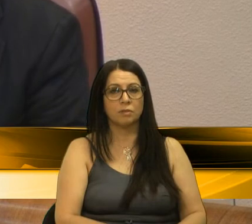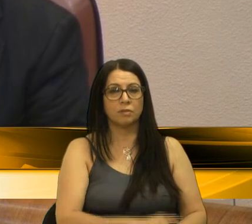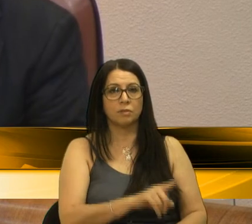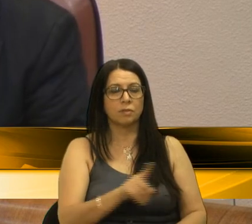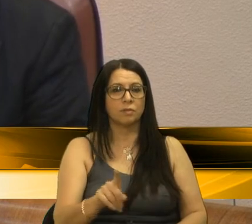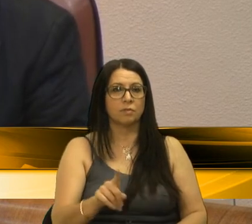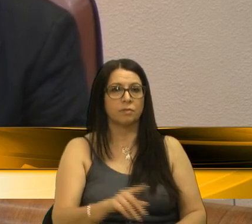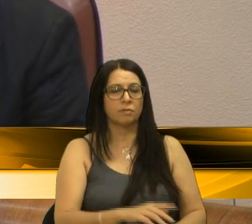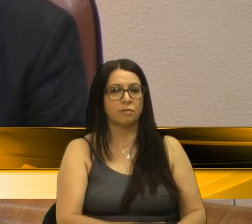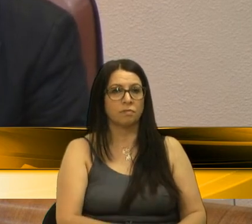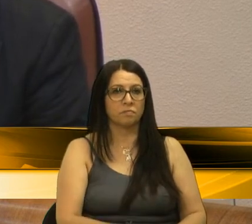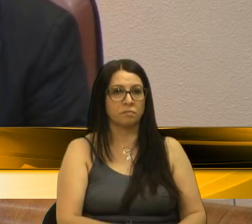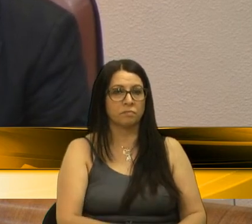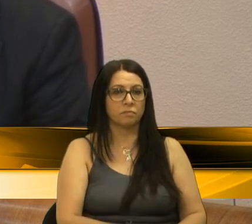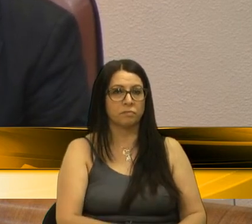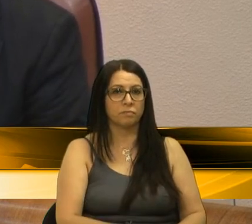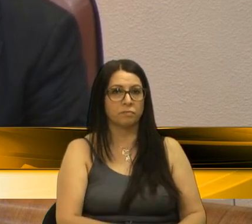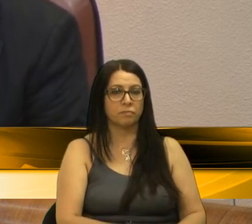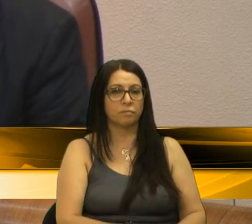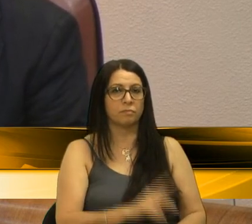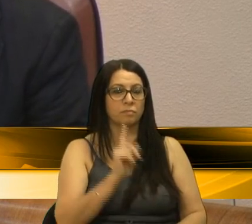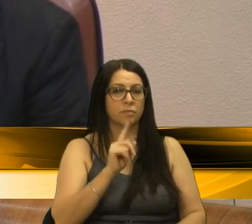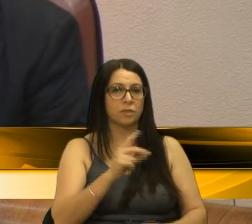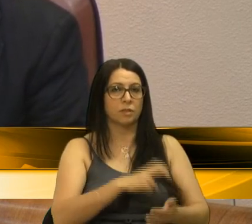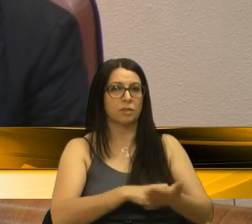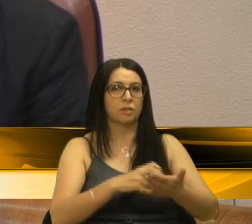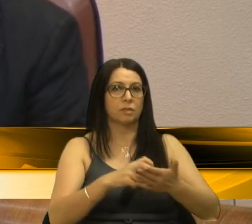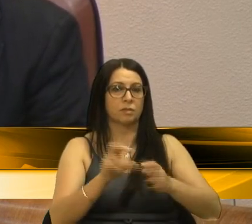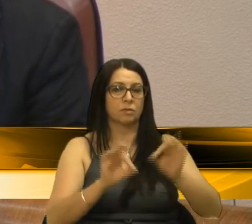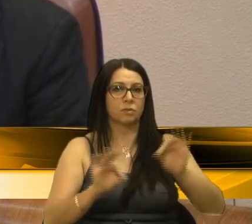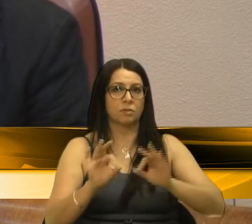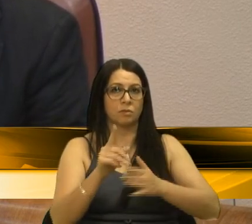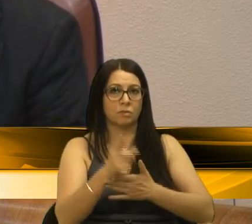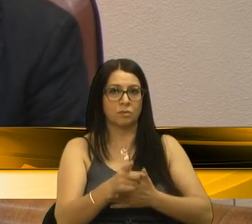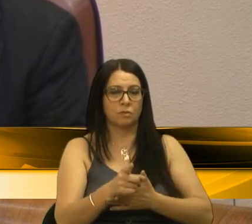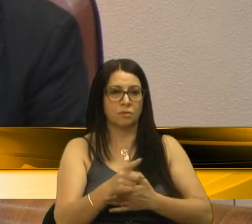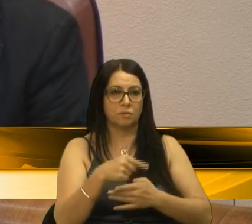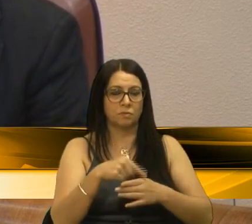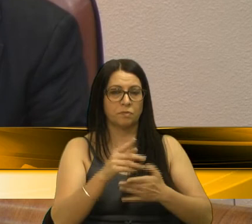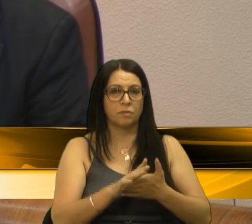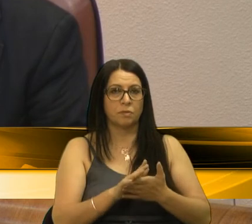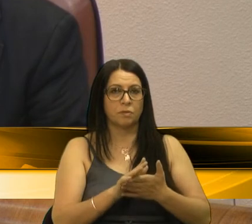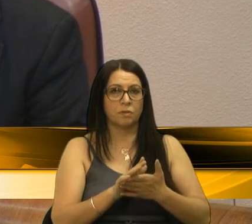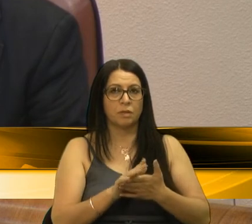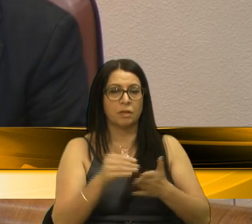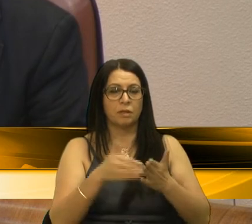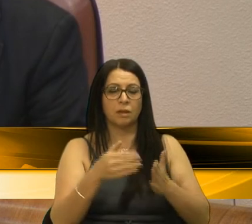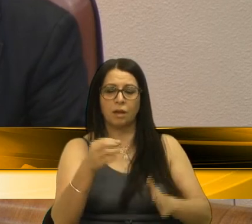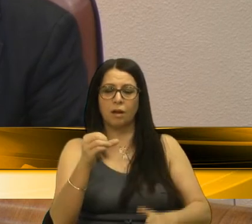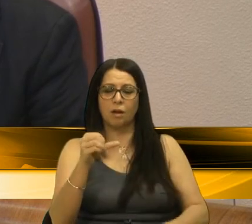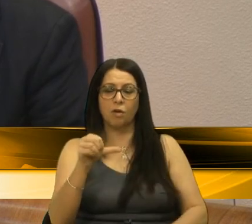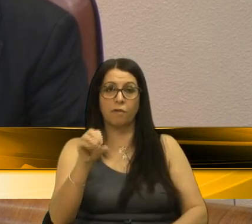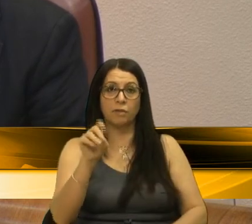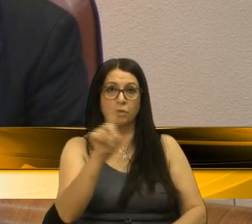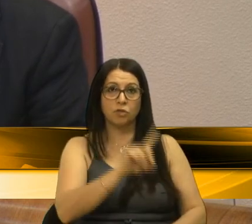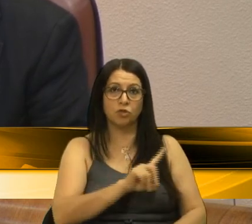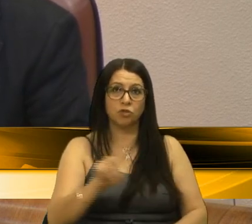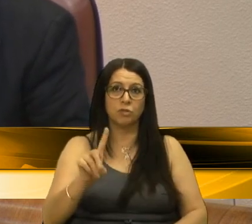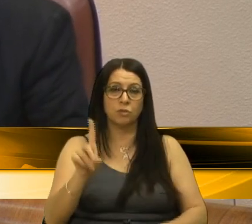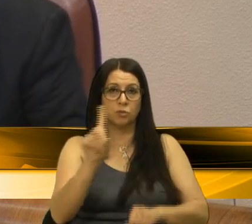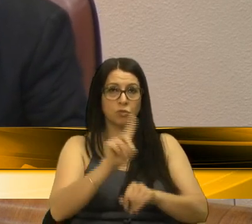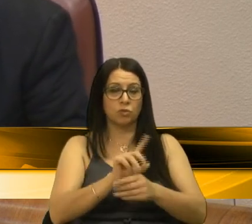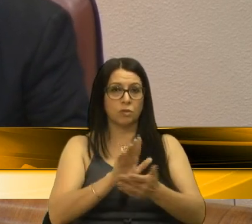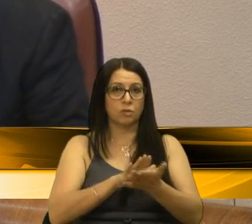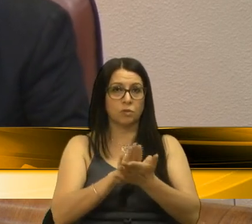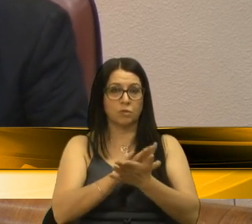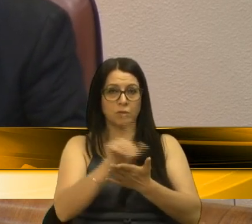normativo. 2. O processo de cassação do vereador deve transcorrer em até 90 dias, contados da data da